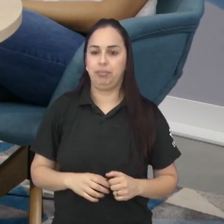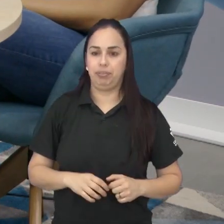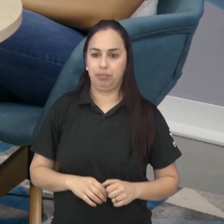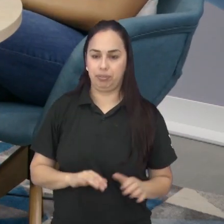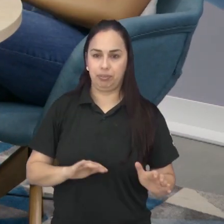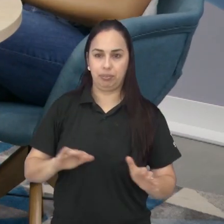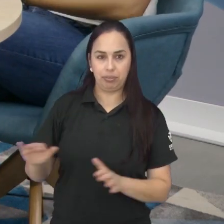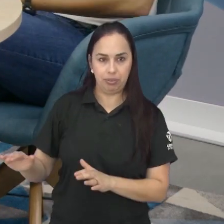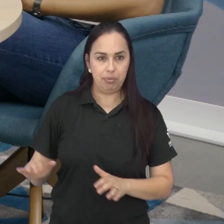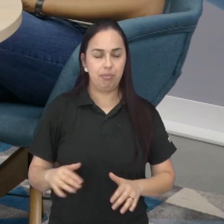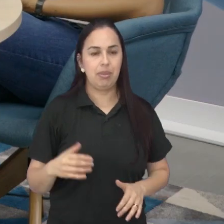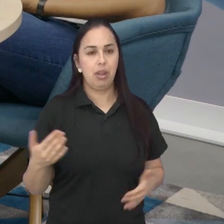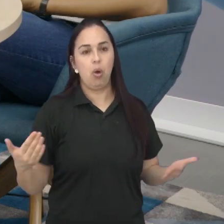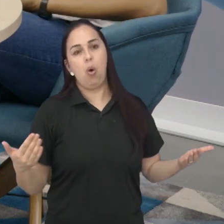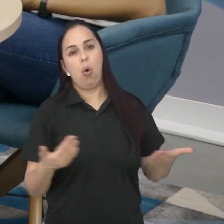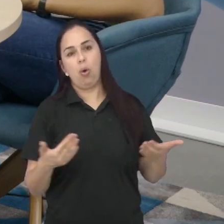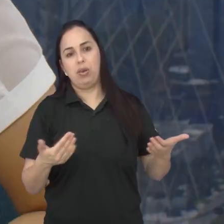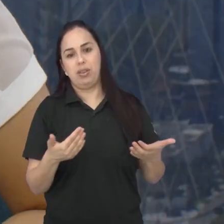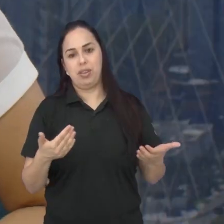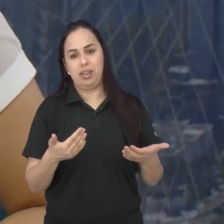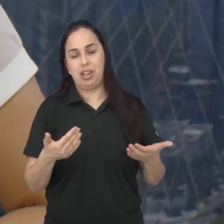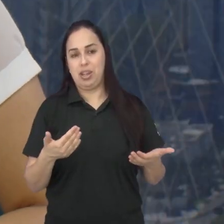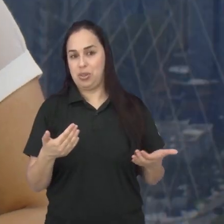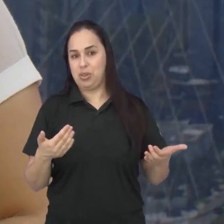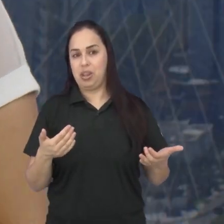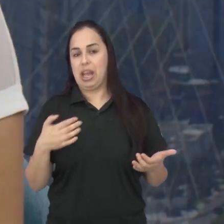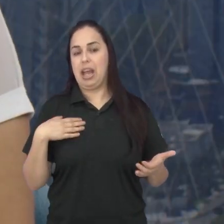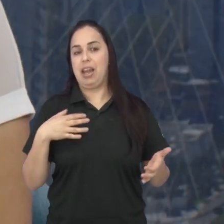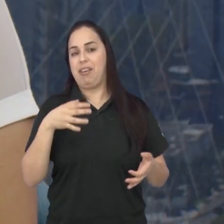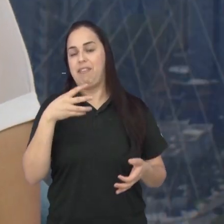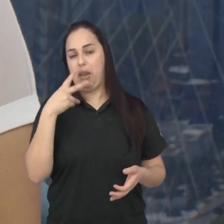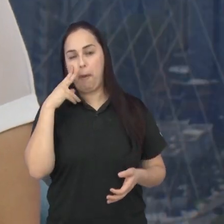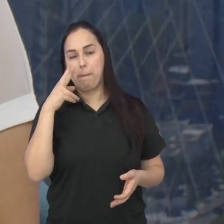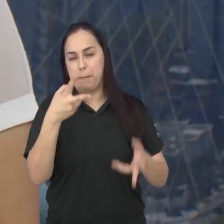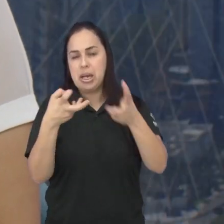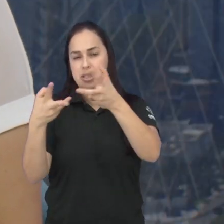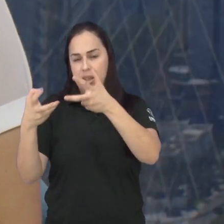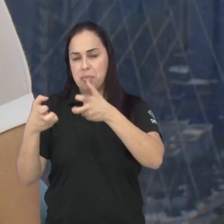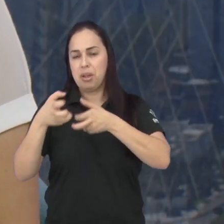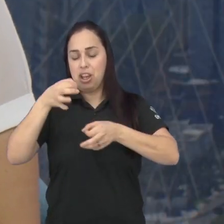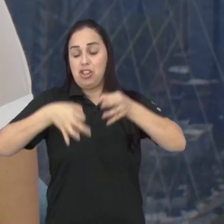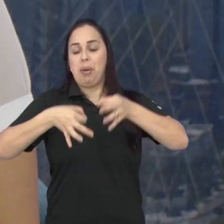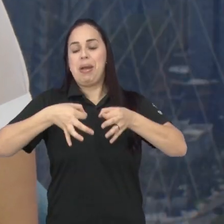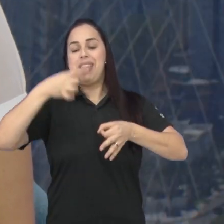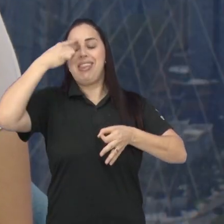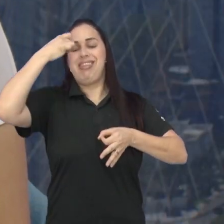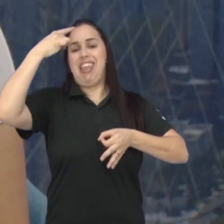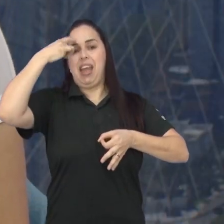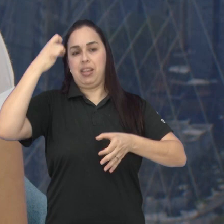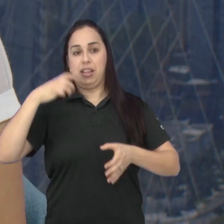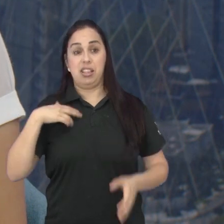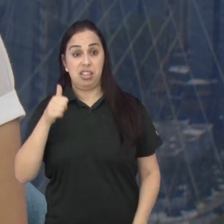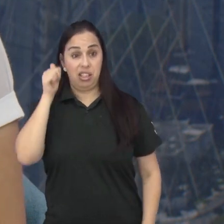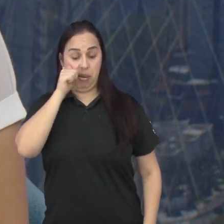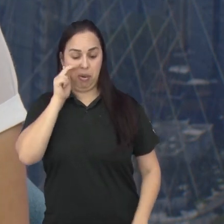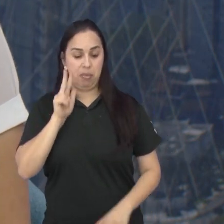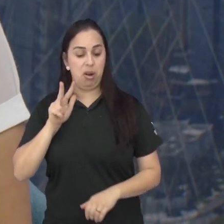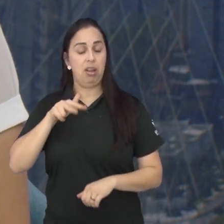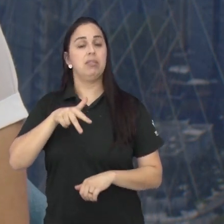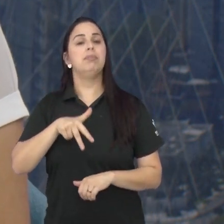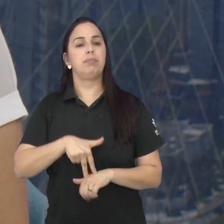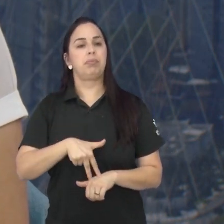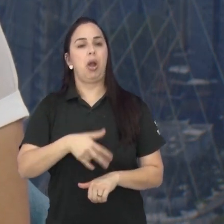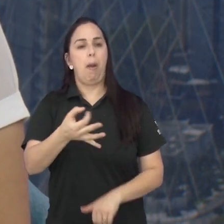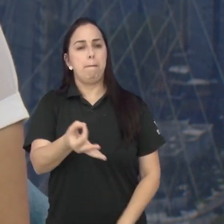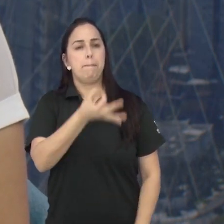hoje as mulheres também sendo julgadas pelas suas ideias, né? Nesse sentido de que se você é uma mulher que se posiciona,